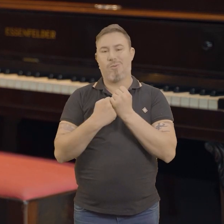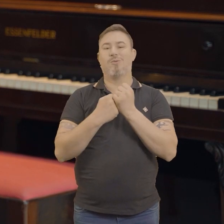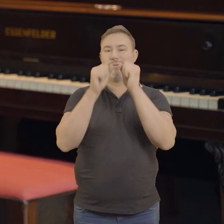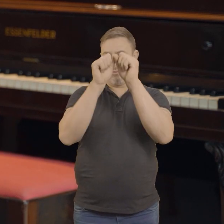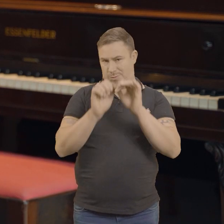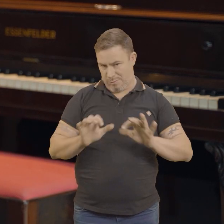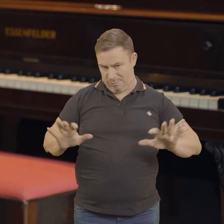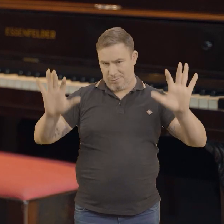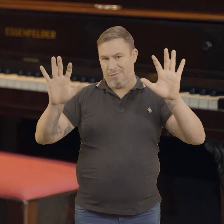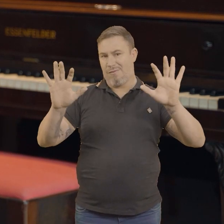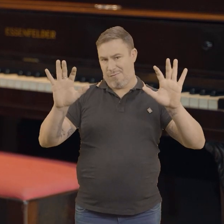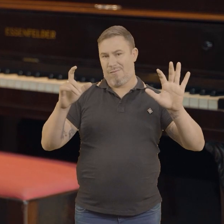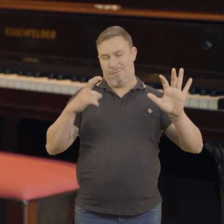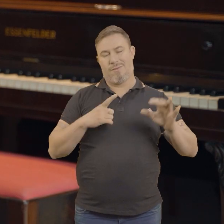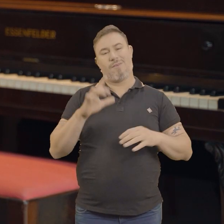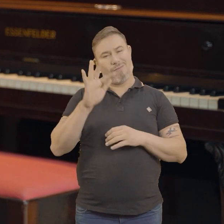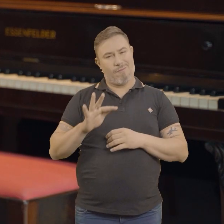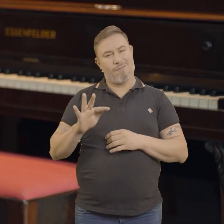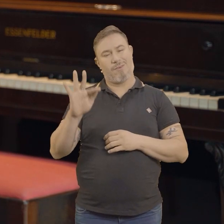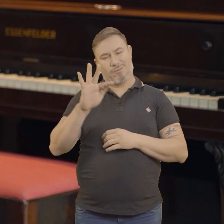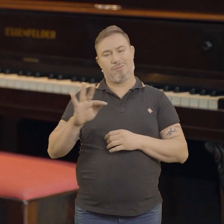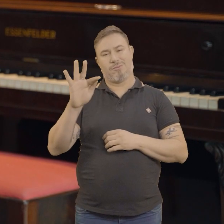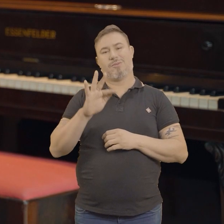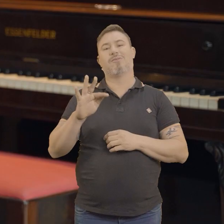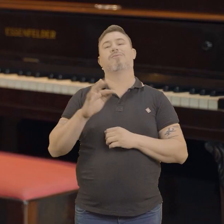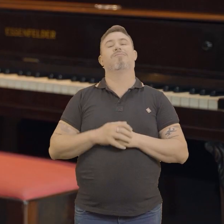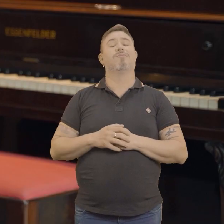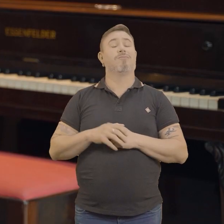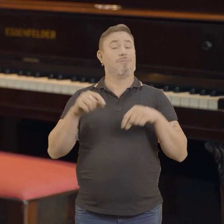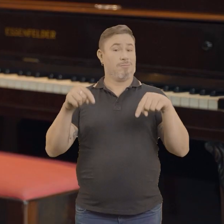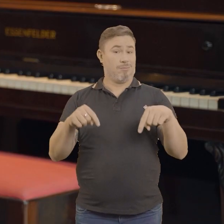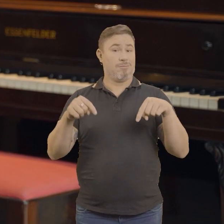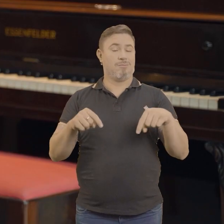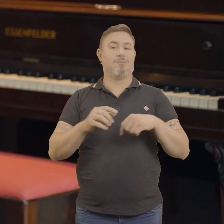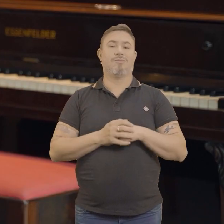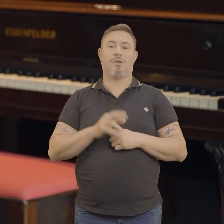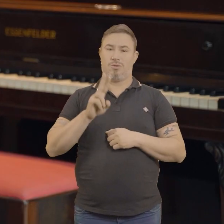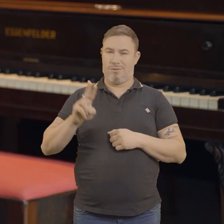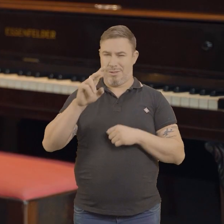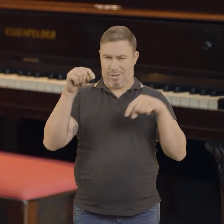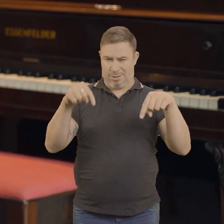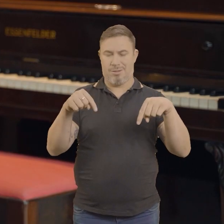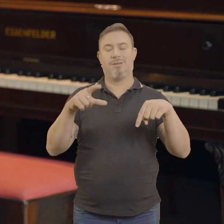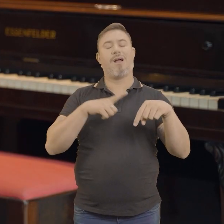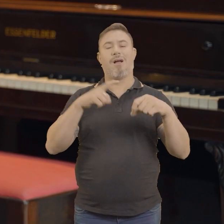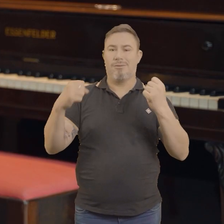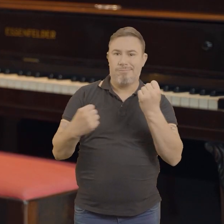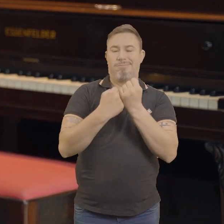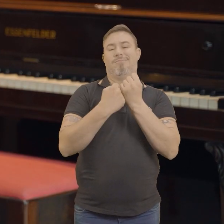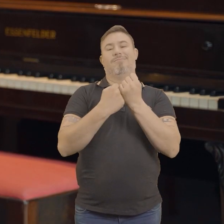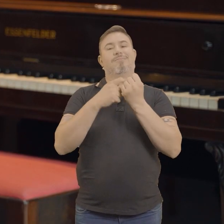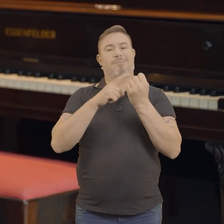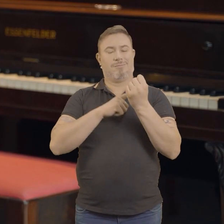UFC, ele conseguiu trazer também outros instrumentistas para cá, daí que ele chamou o Moacir